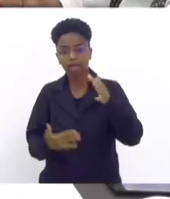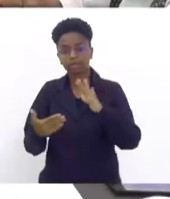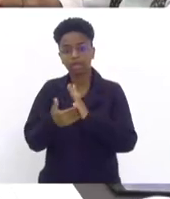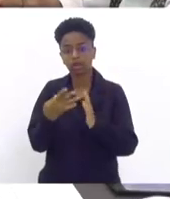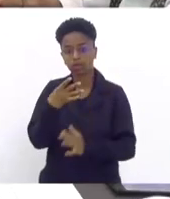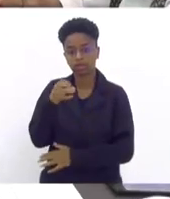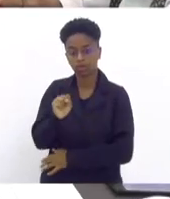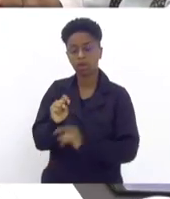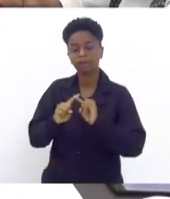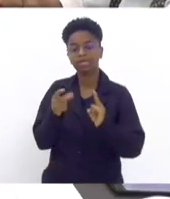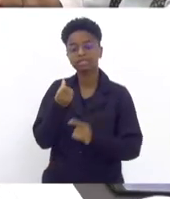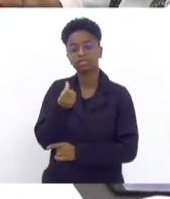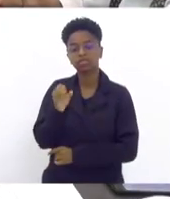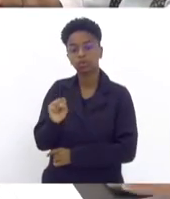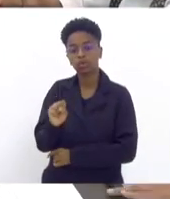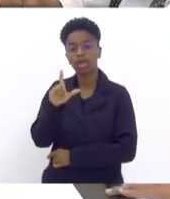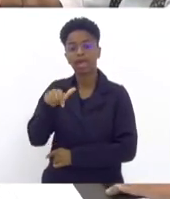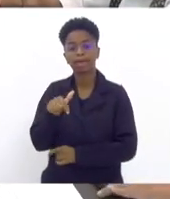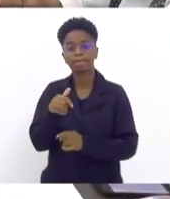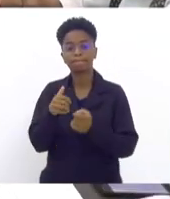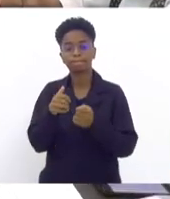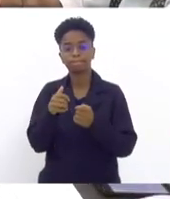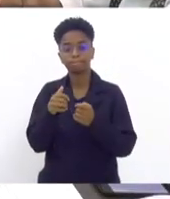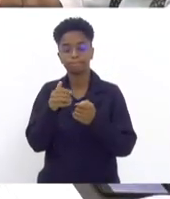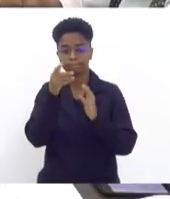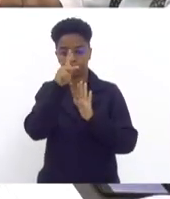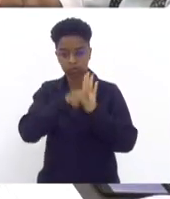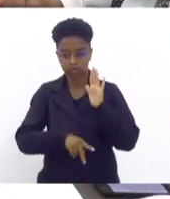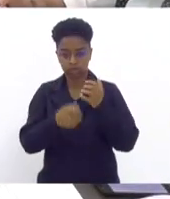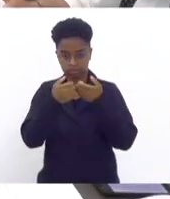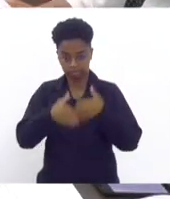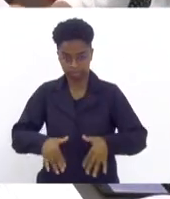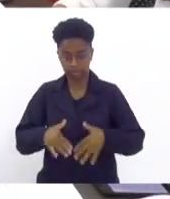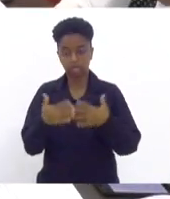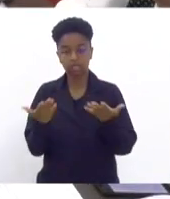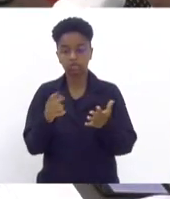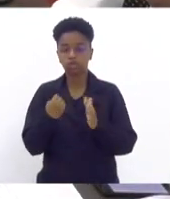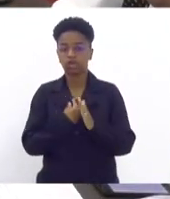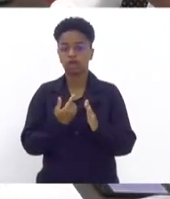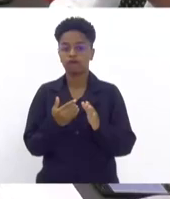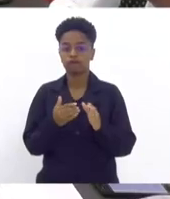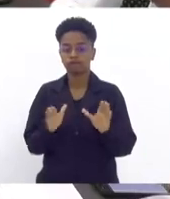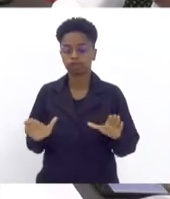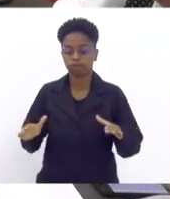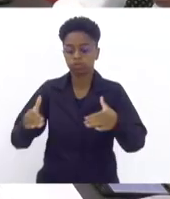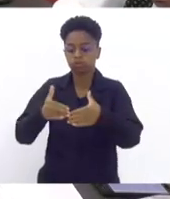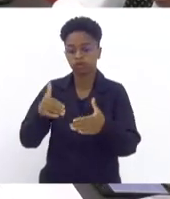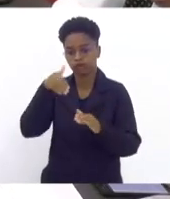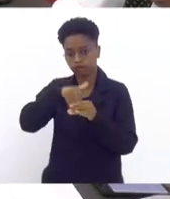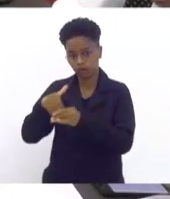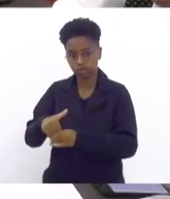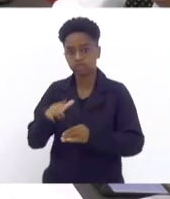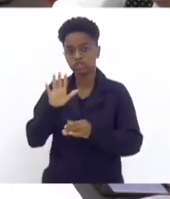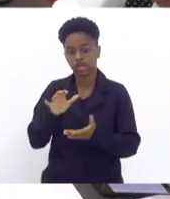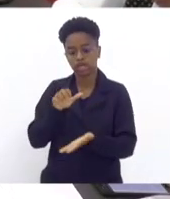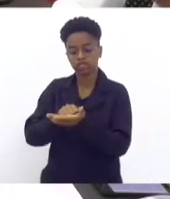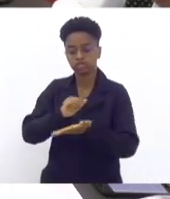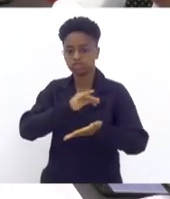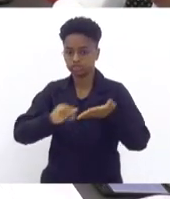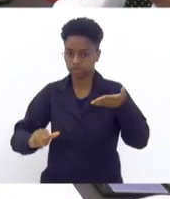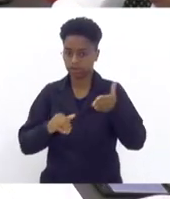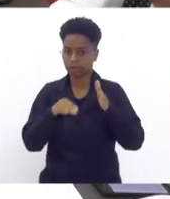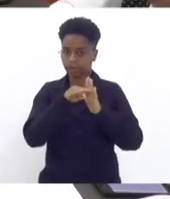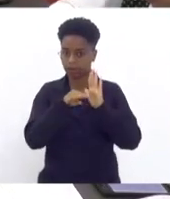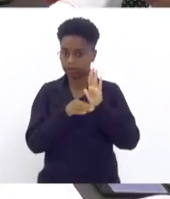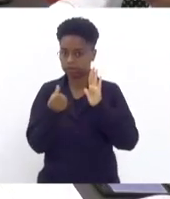são os projetos pela prejudicabilidade. Isso. A gente vai votar em bloco, e aí já fica o 68 registrado, retirado de pauta para